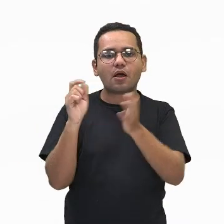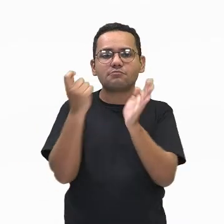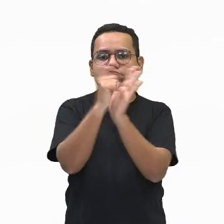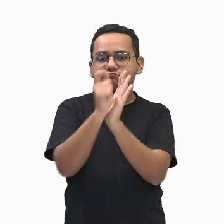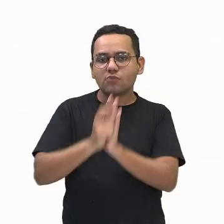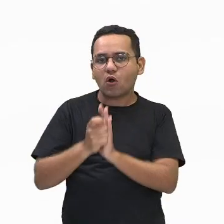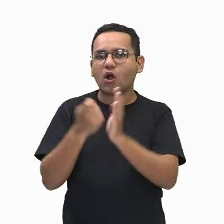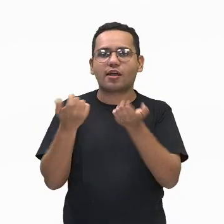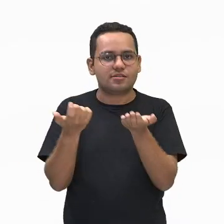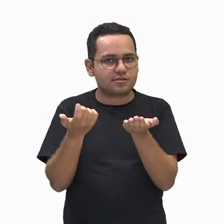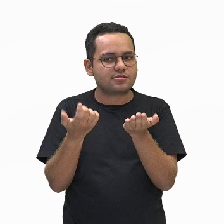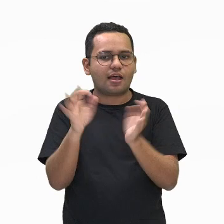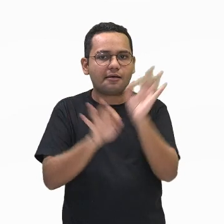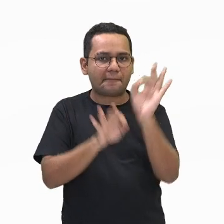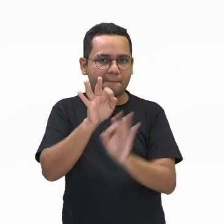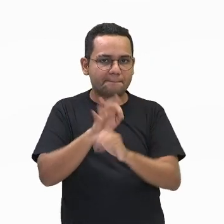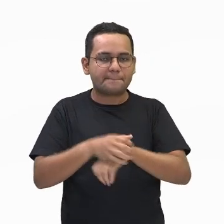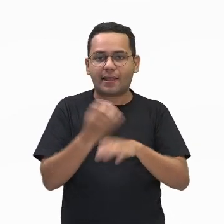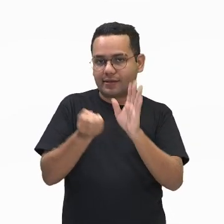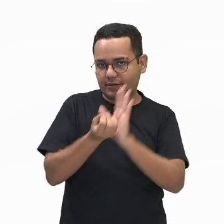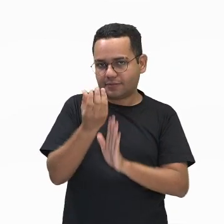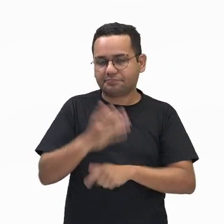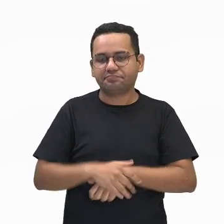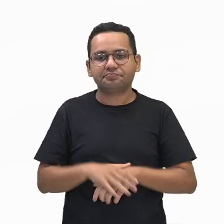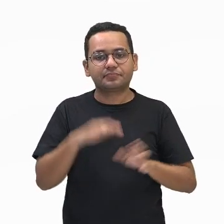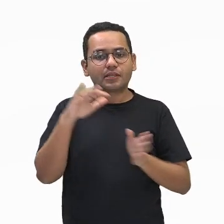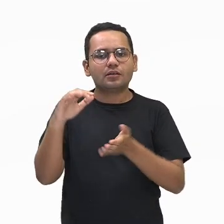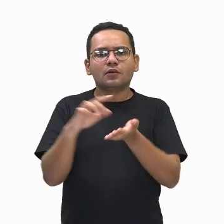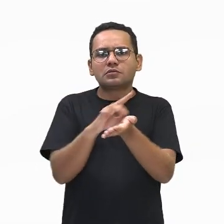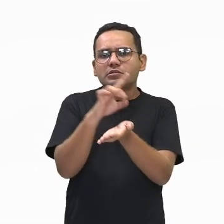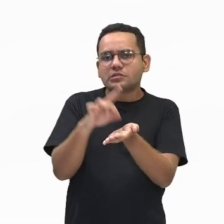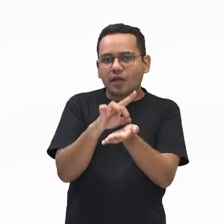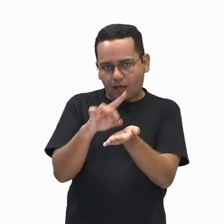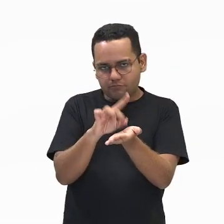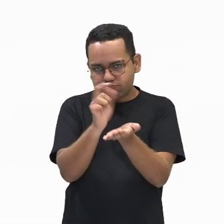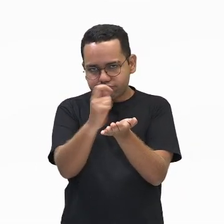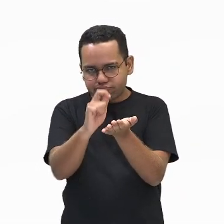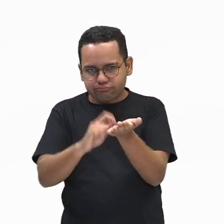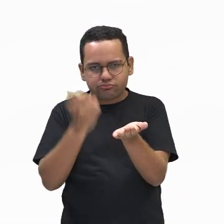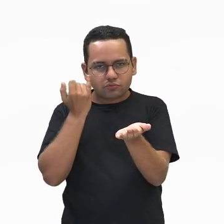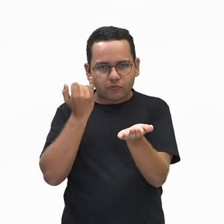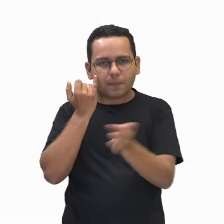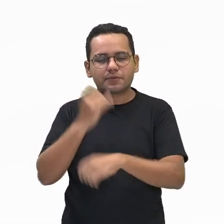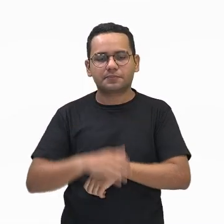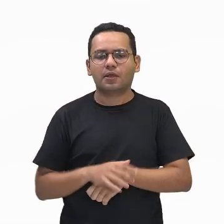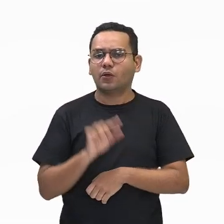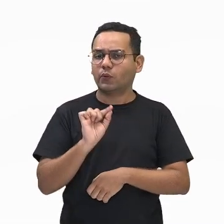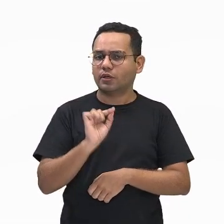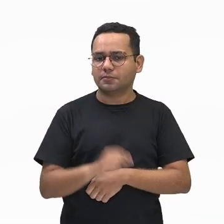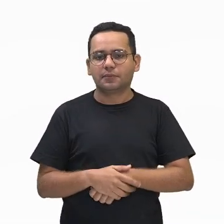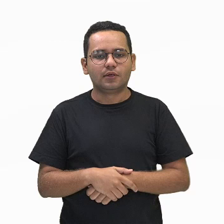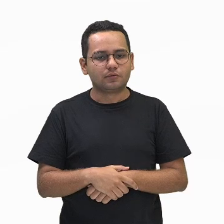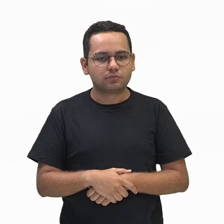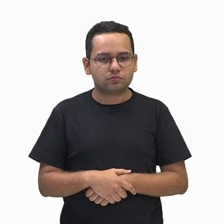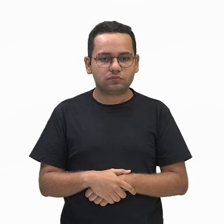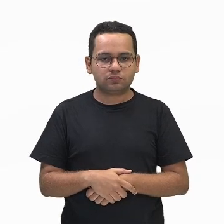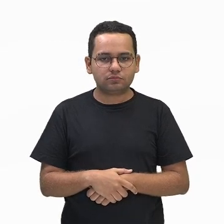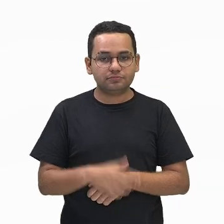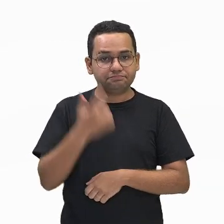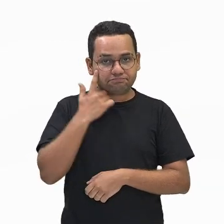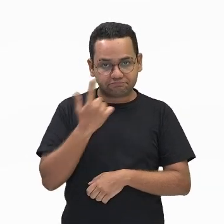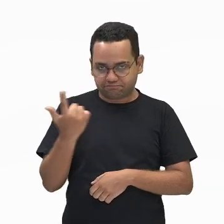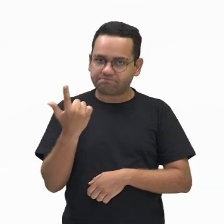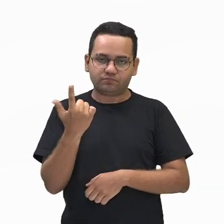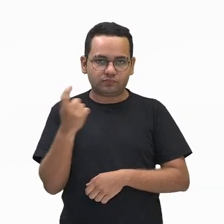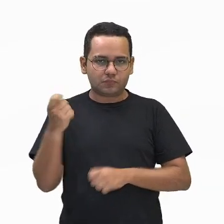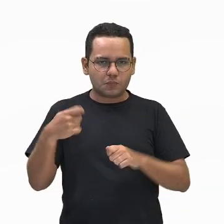primeira delas, o diário de bordo. O que é o diário de bordo? O diário de bordo é um caderno no qual